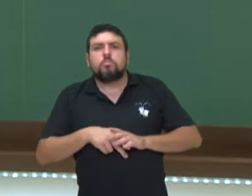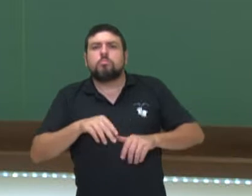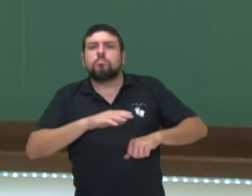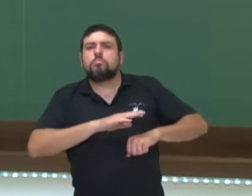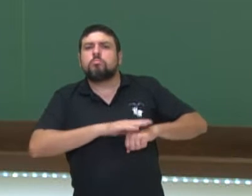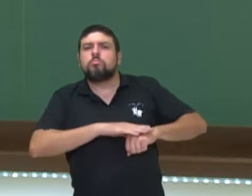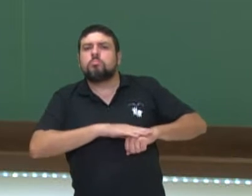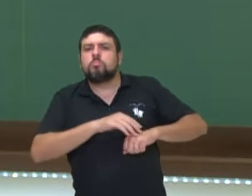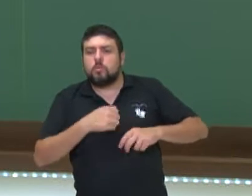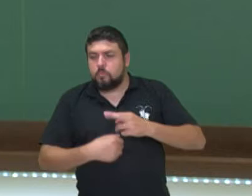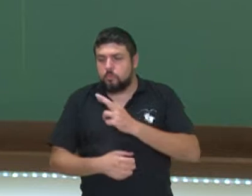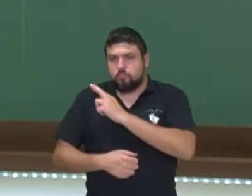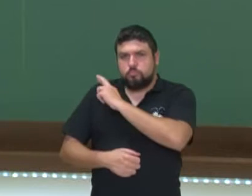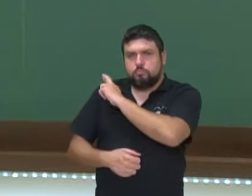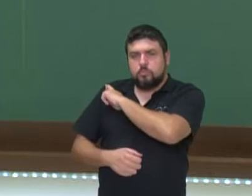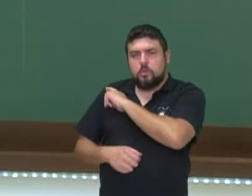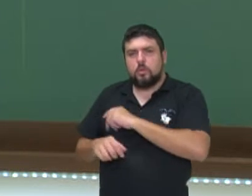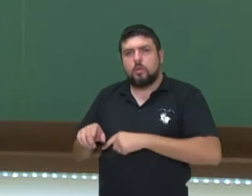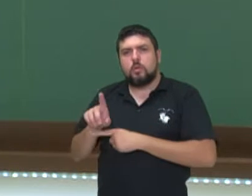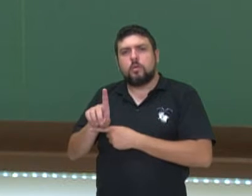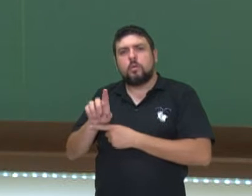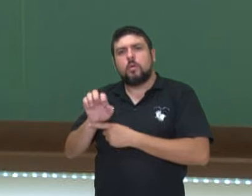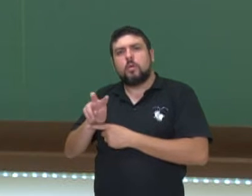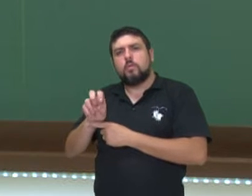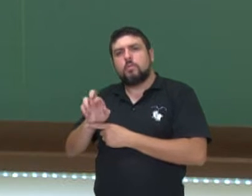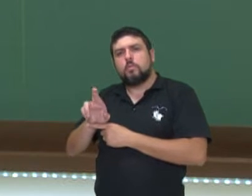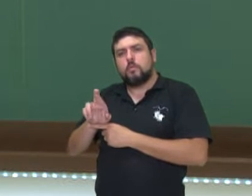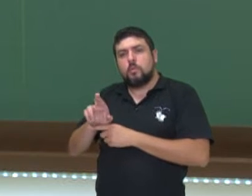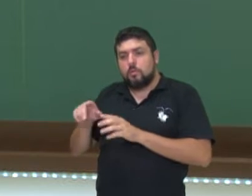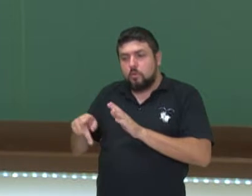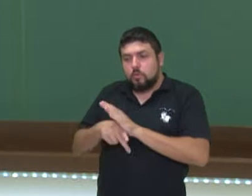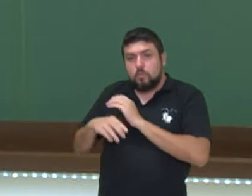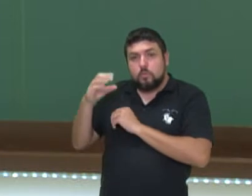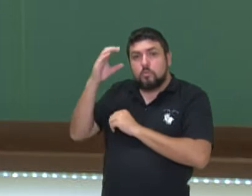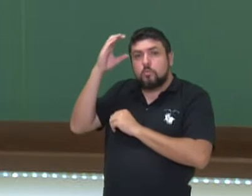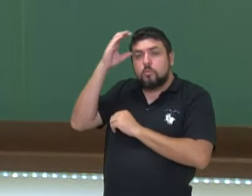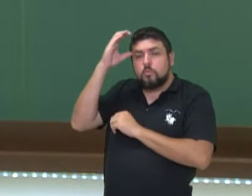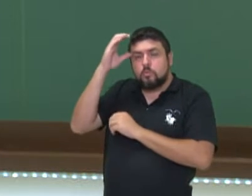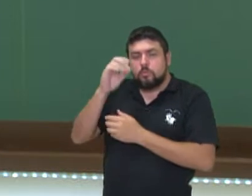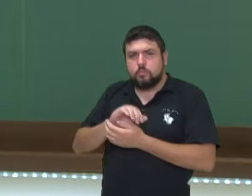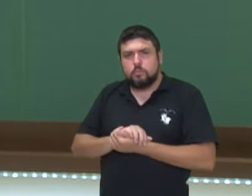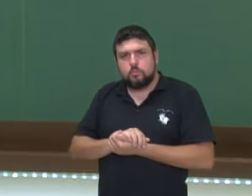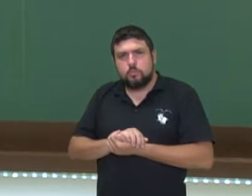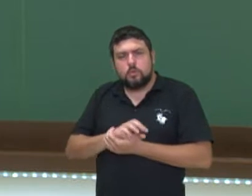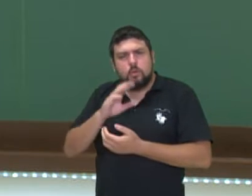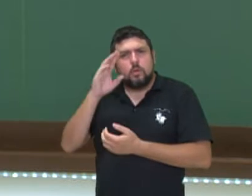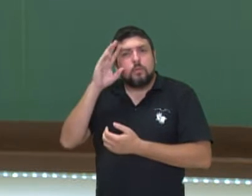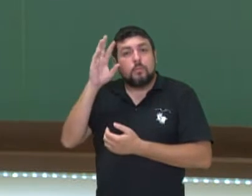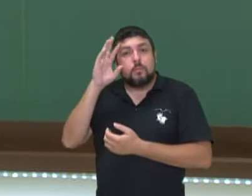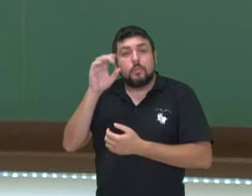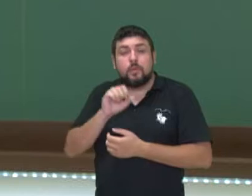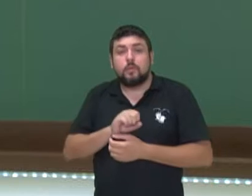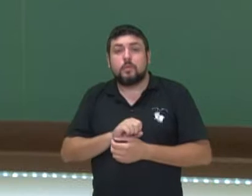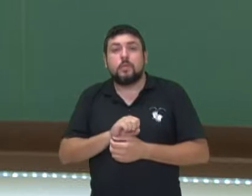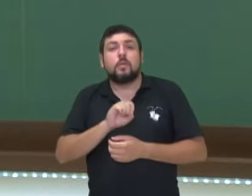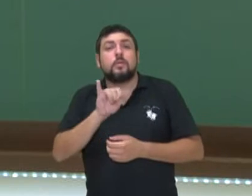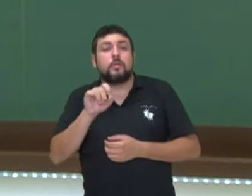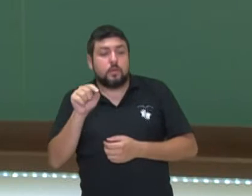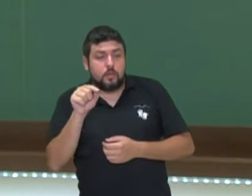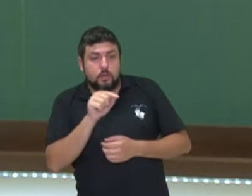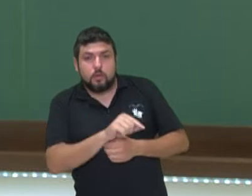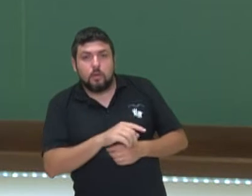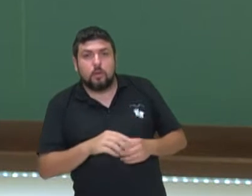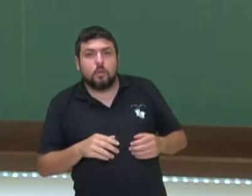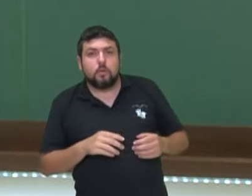dever moral, um dever da sua consciência. Imagine como ficaria a consciência do Gari